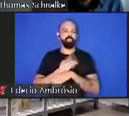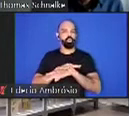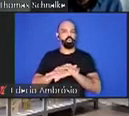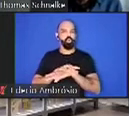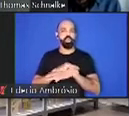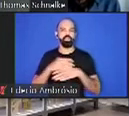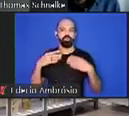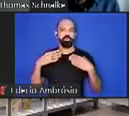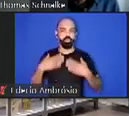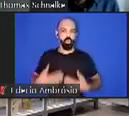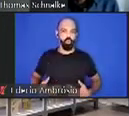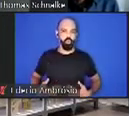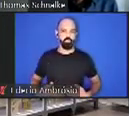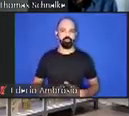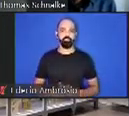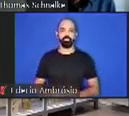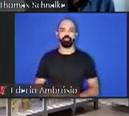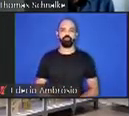humano.